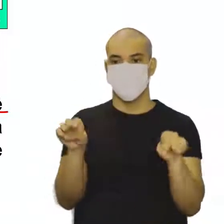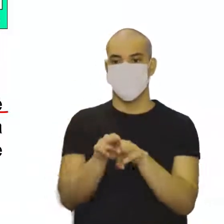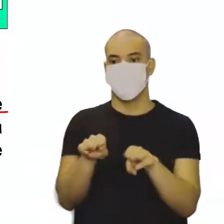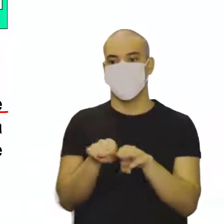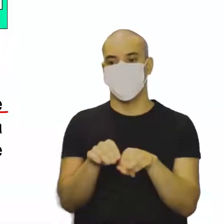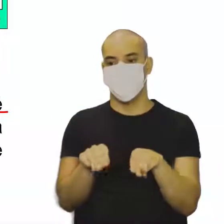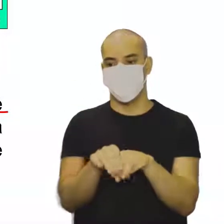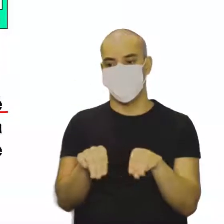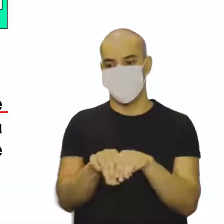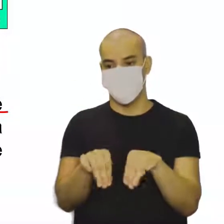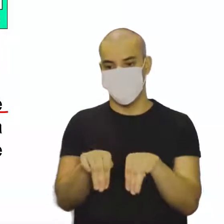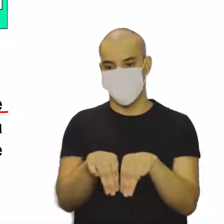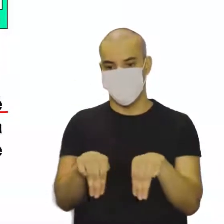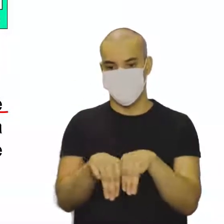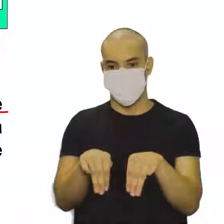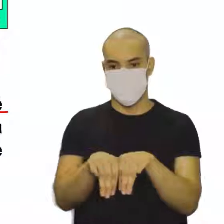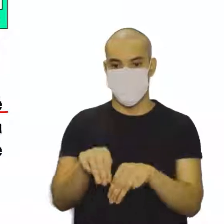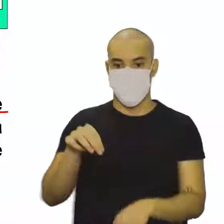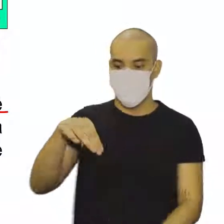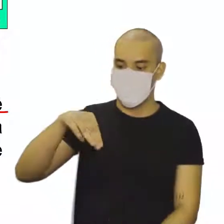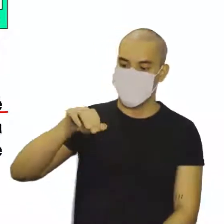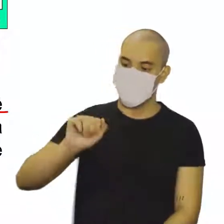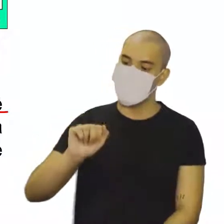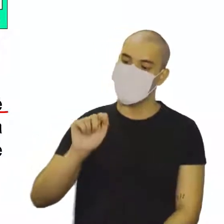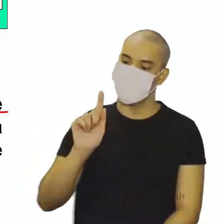eletromagnética, tá, pessoal? Indução